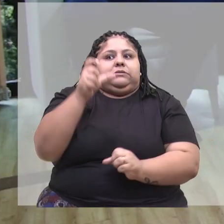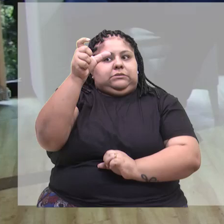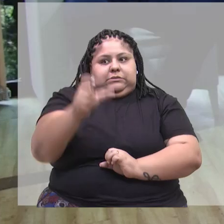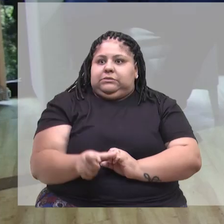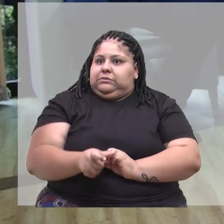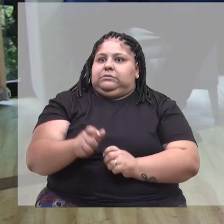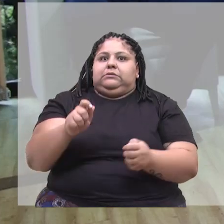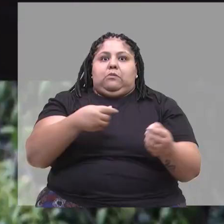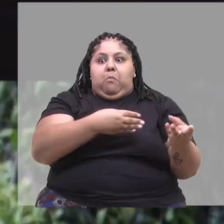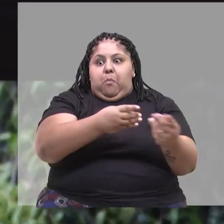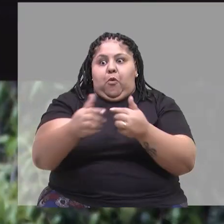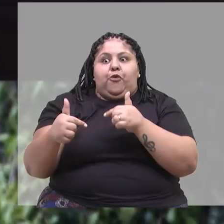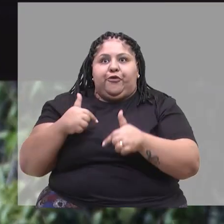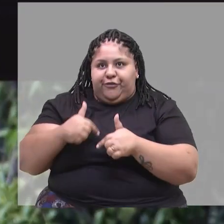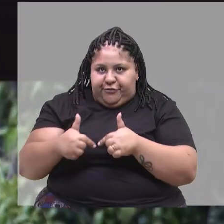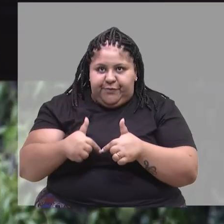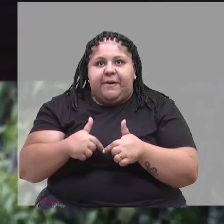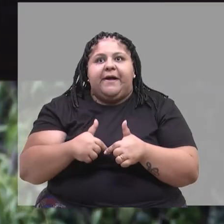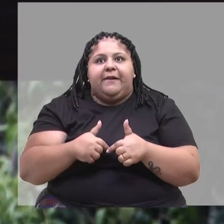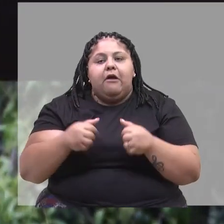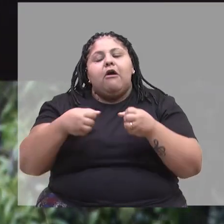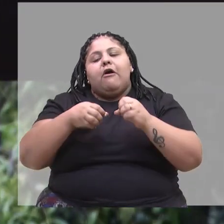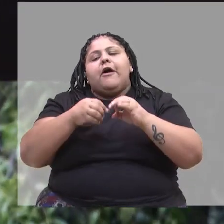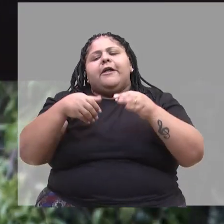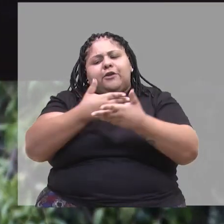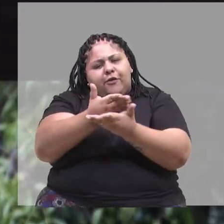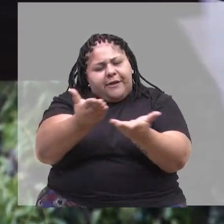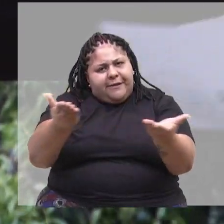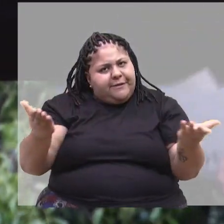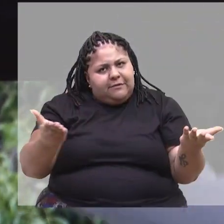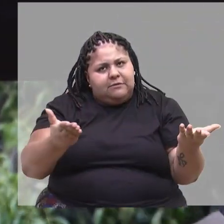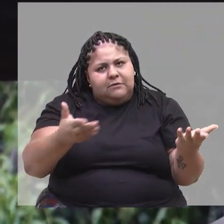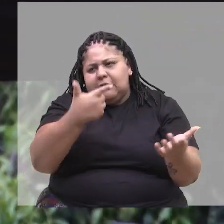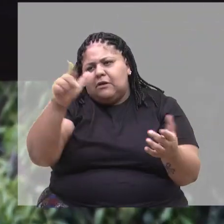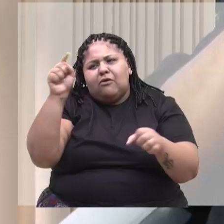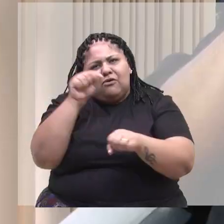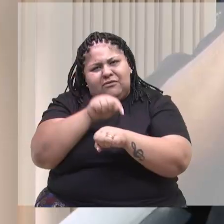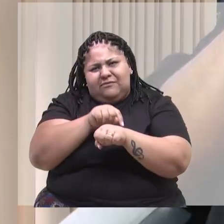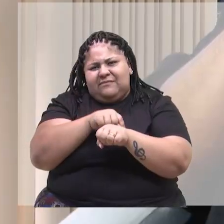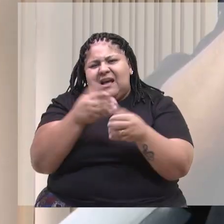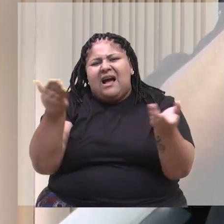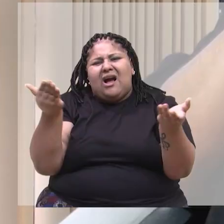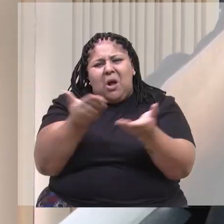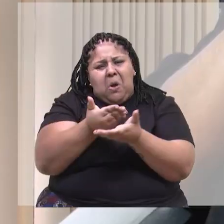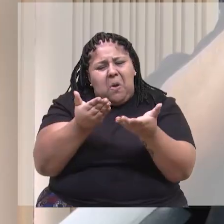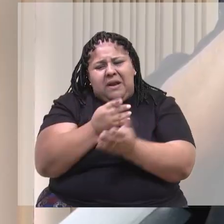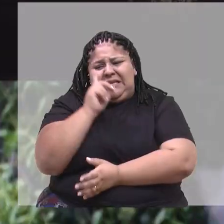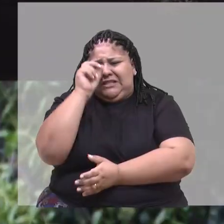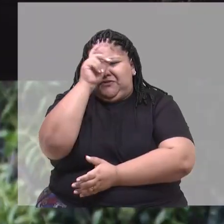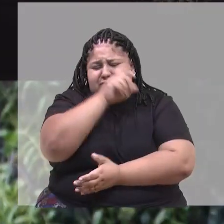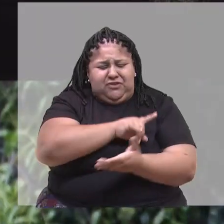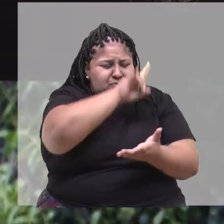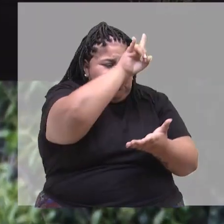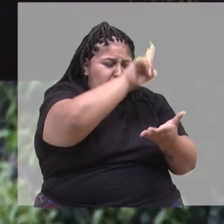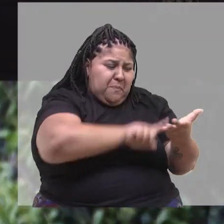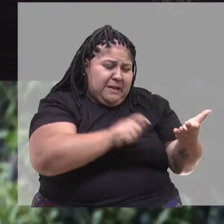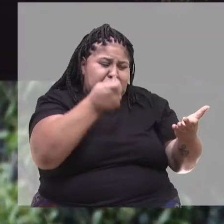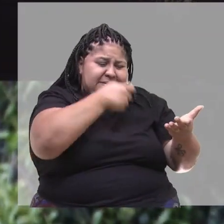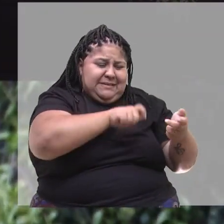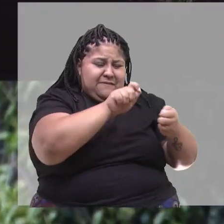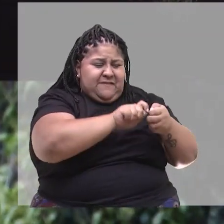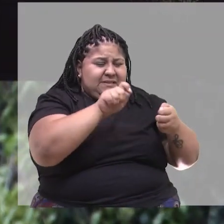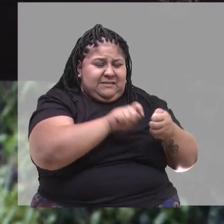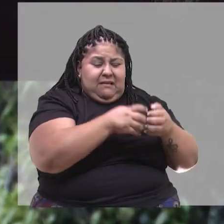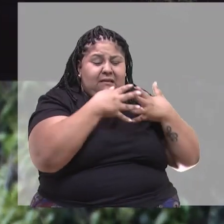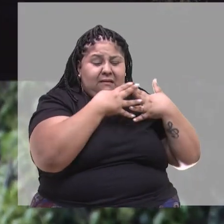muito atucanado, e eles até se colocaram à disposição, mas lógico, em outro momento. Por quê? Porque está todo mundo com relatórios, com